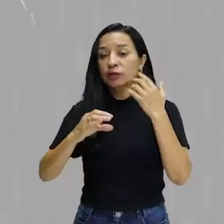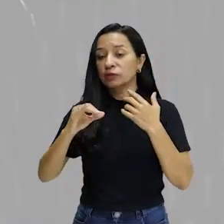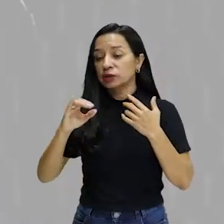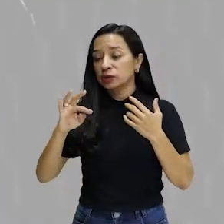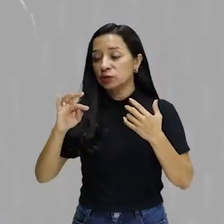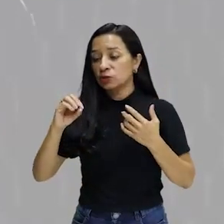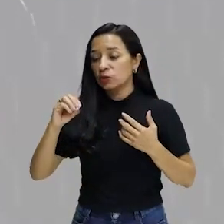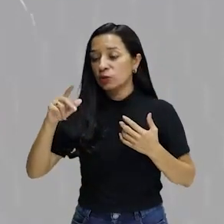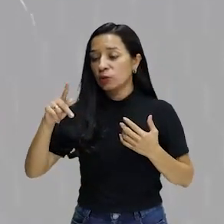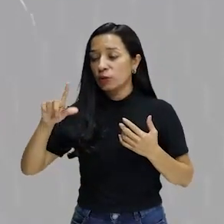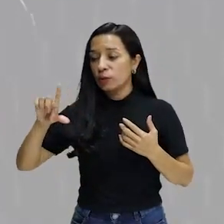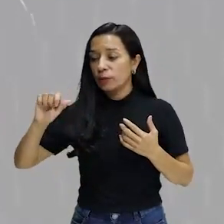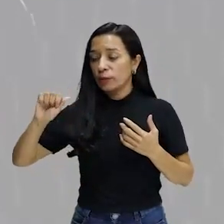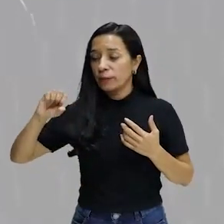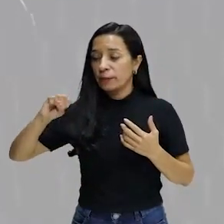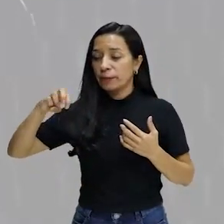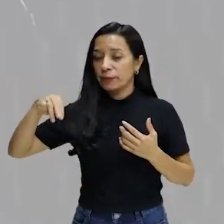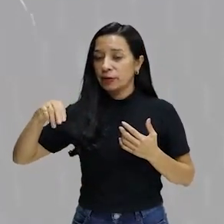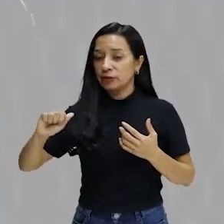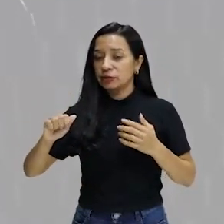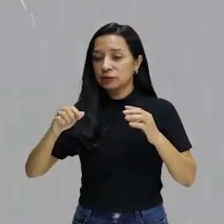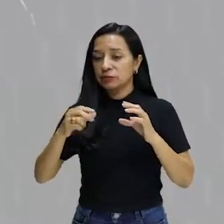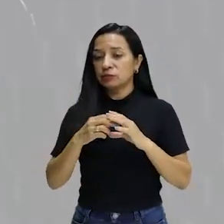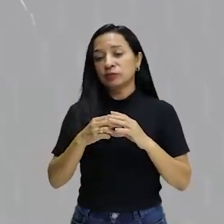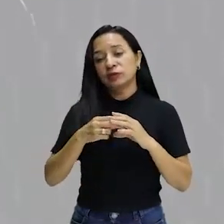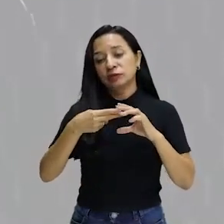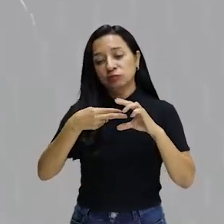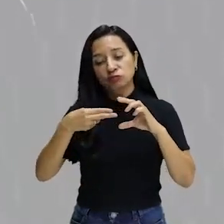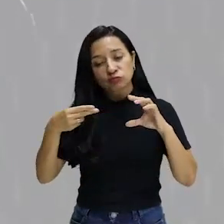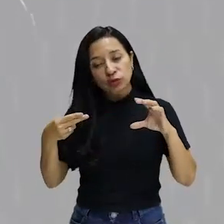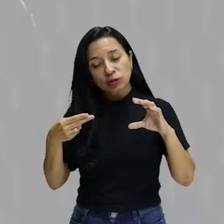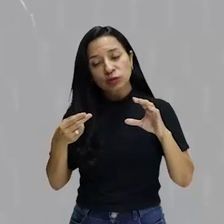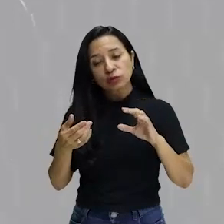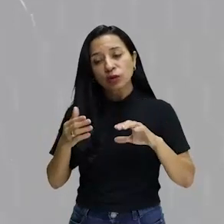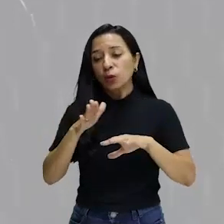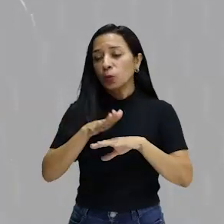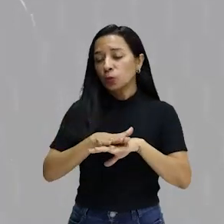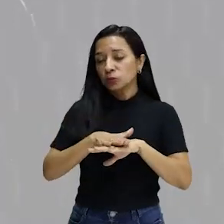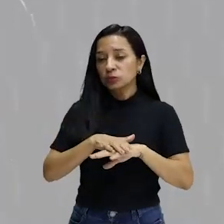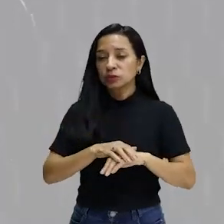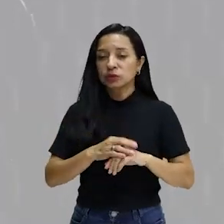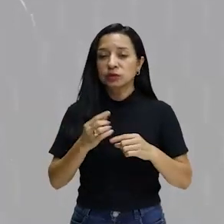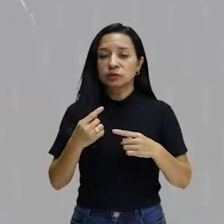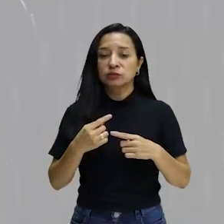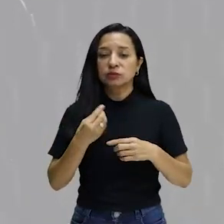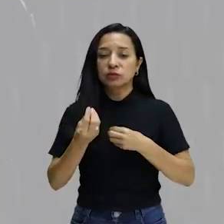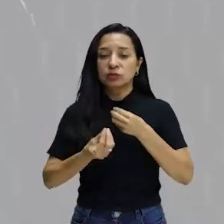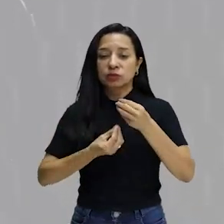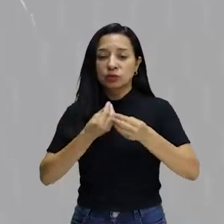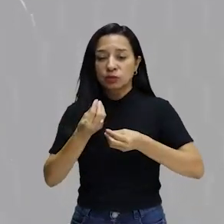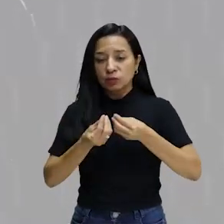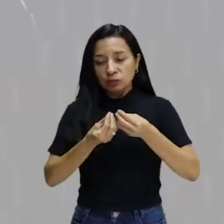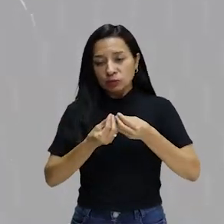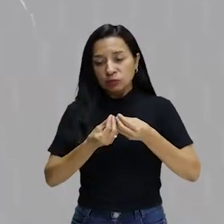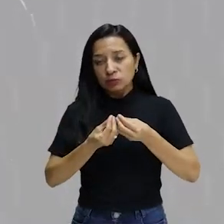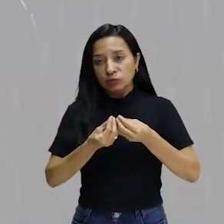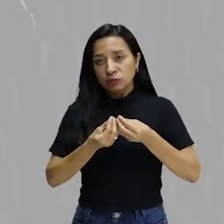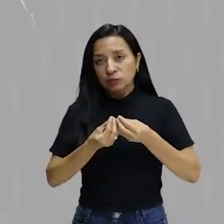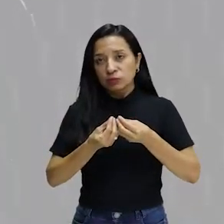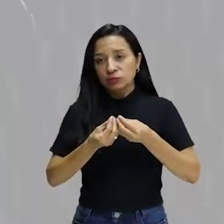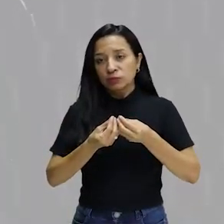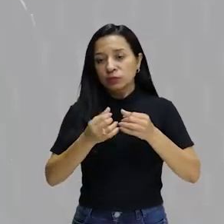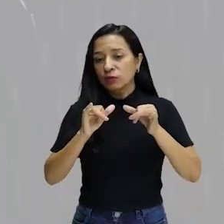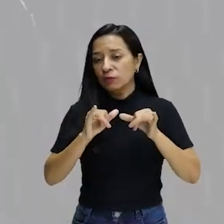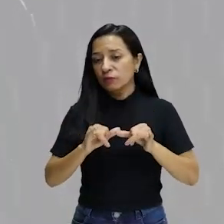citoplasma dessas células ele vai ficar mais concentrado. Como o citoplasma celular das raízes fica